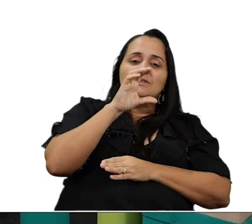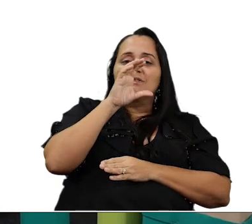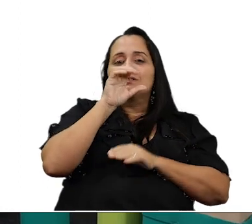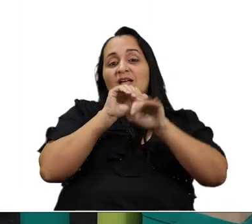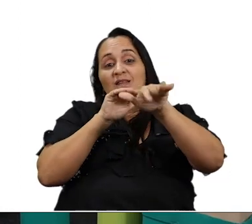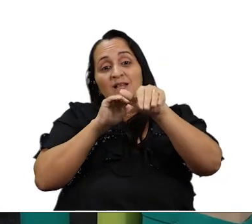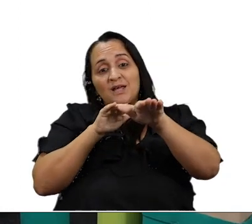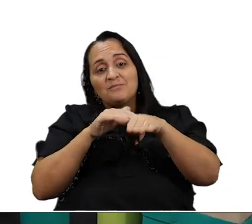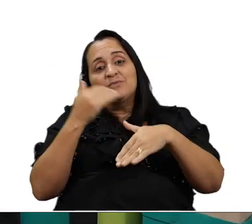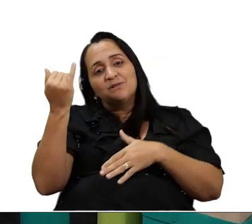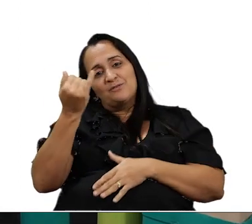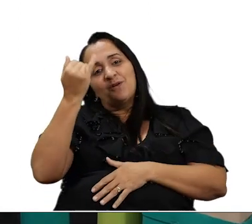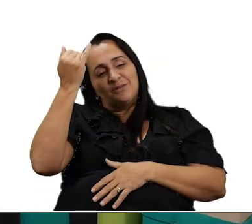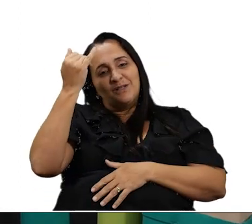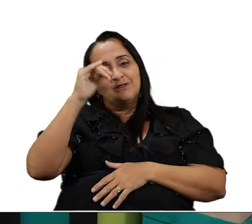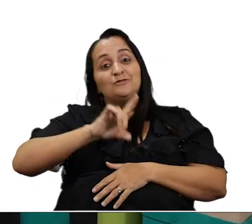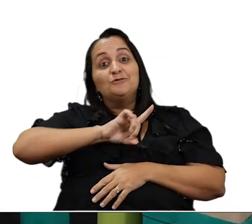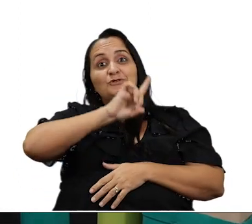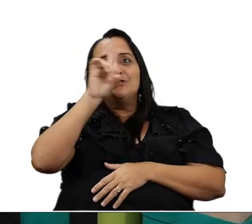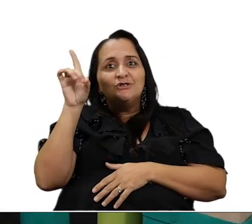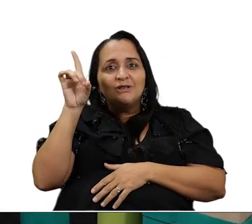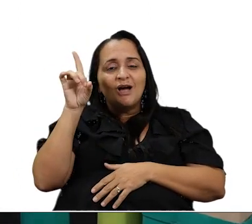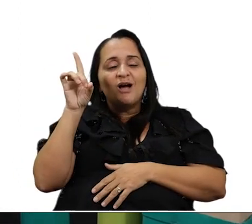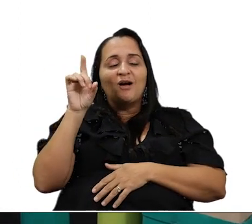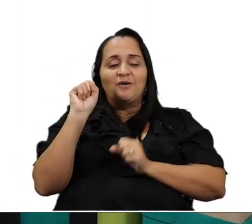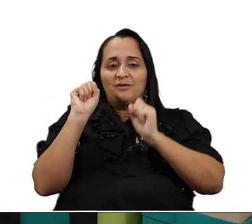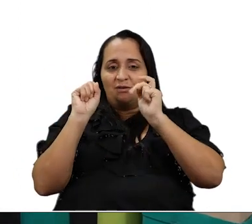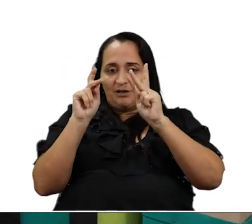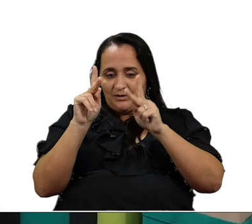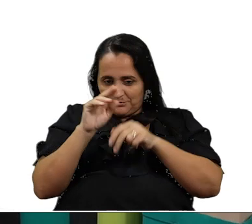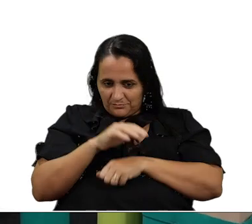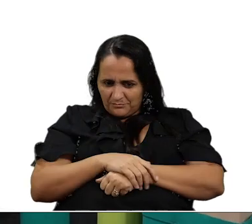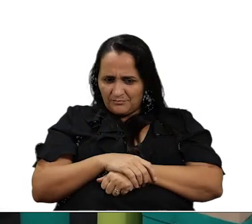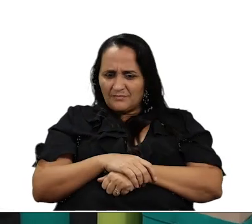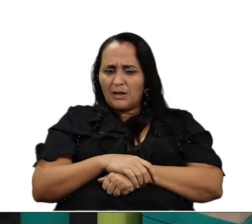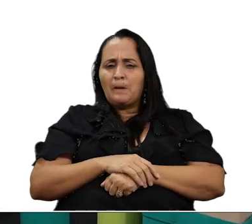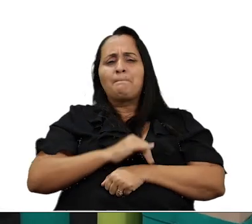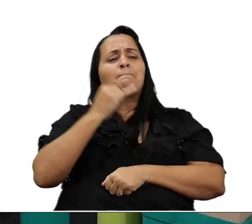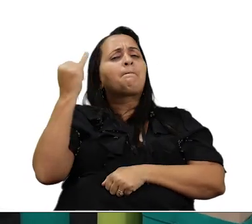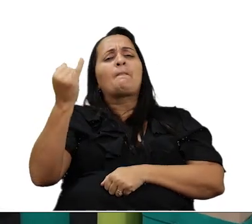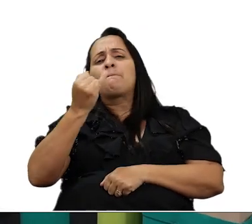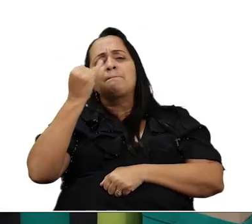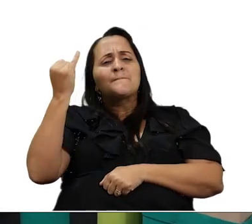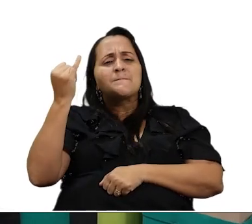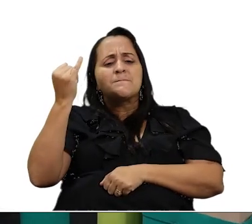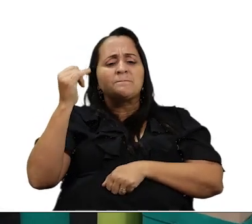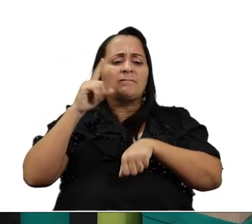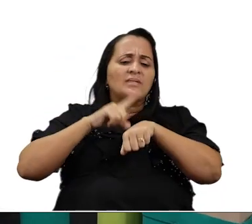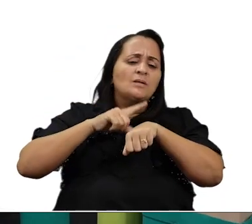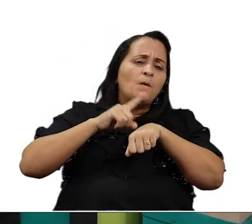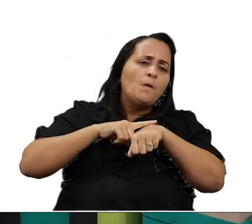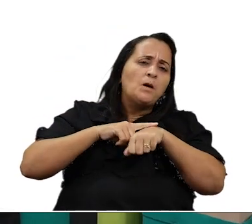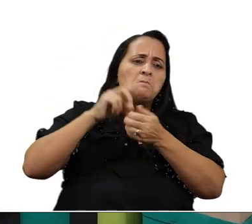saber. Outra coisa importante, o horário. Que hora vai acontecer? É o dia todo? É de manhã? É